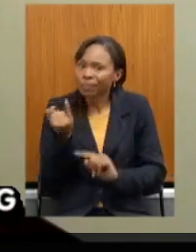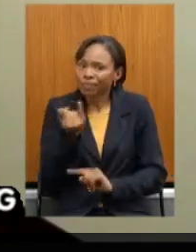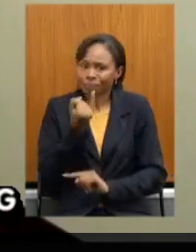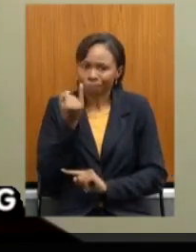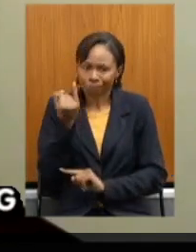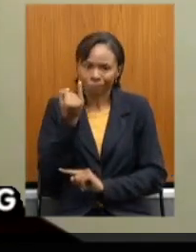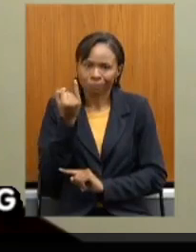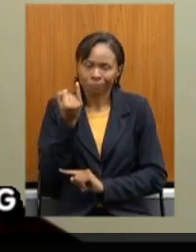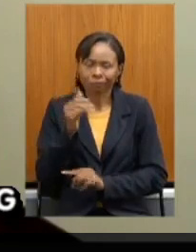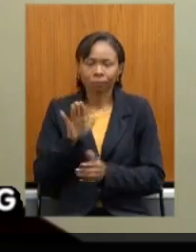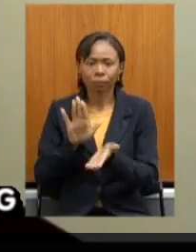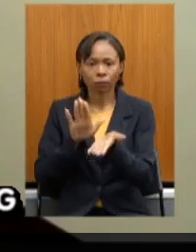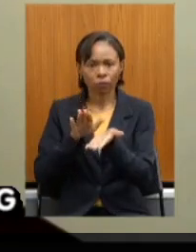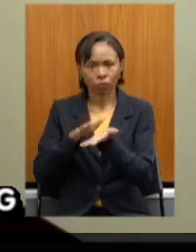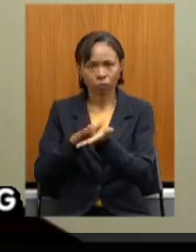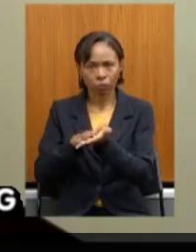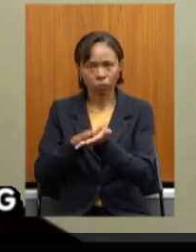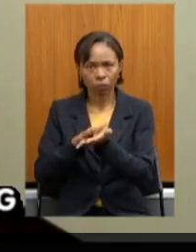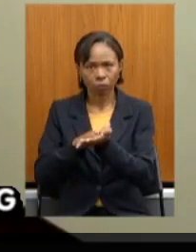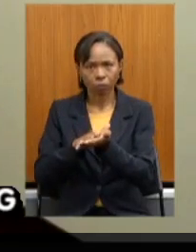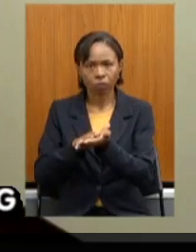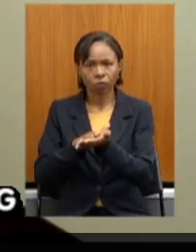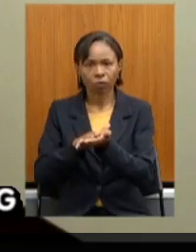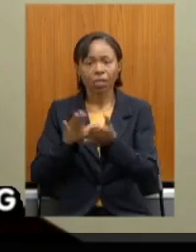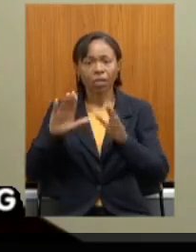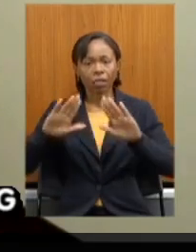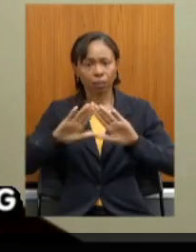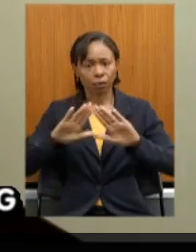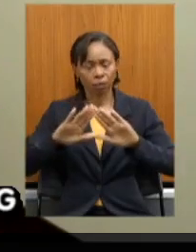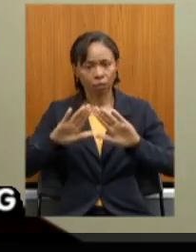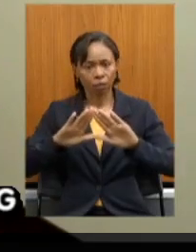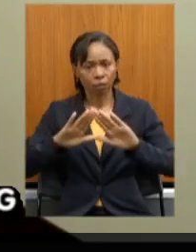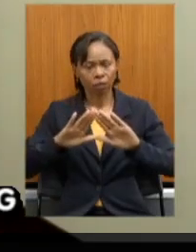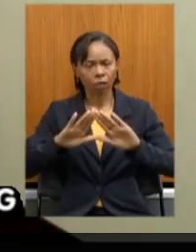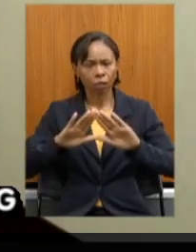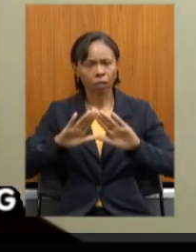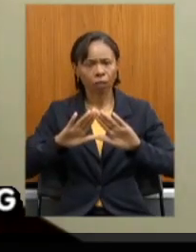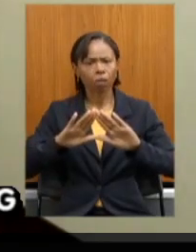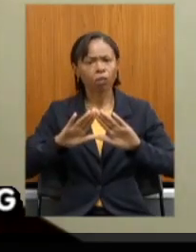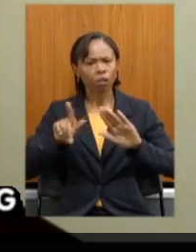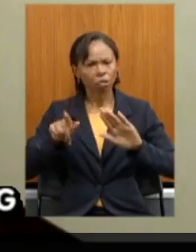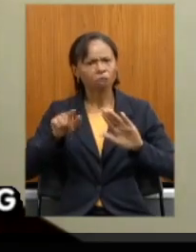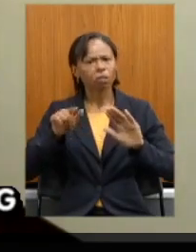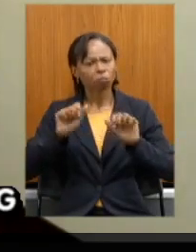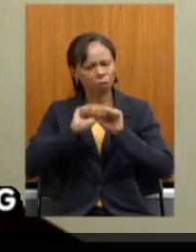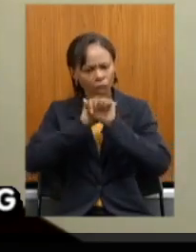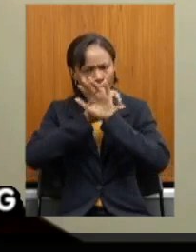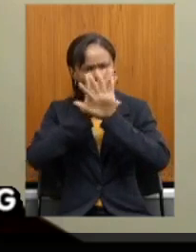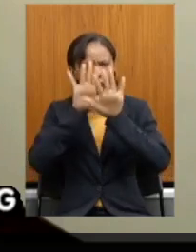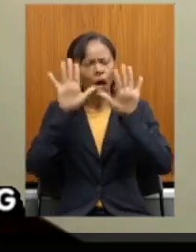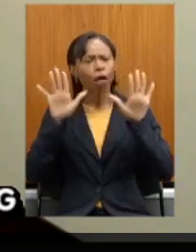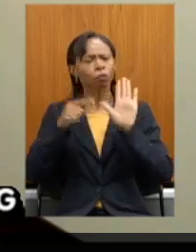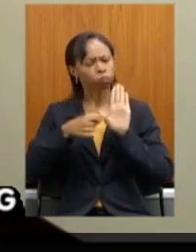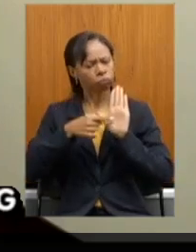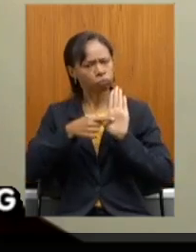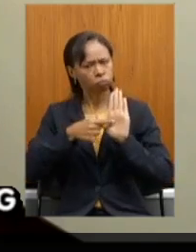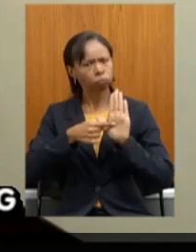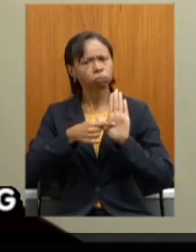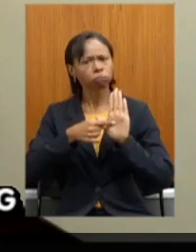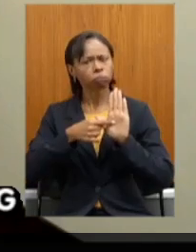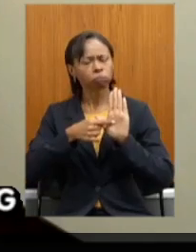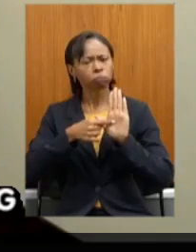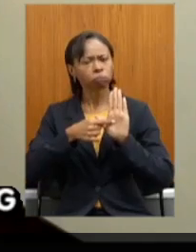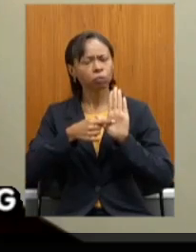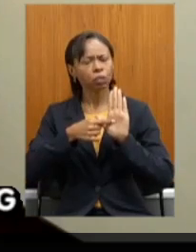Parabenizo a Assembleia Legislativa pela postura de transparência ao nos propiciar